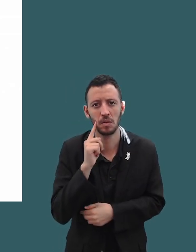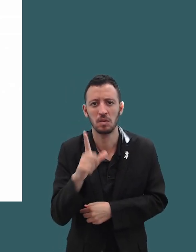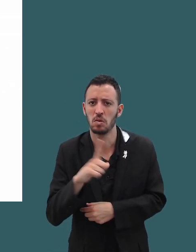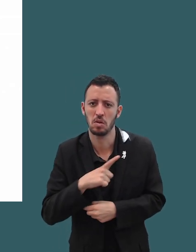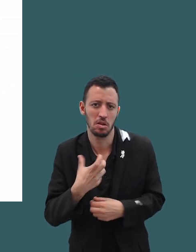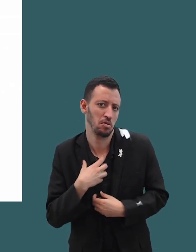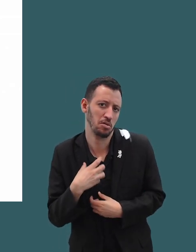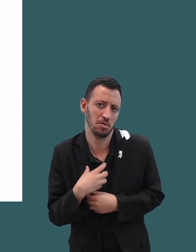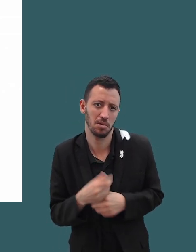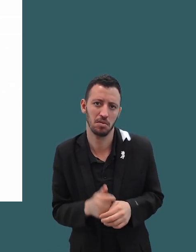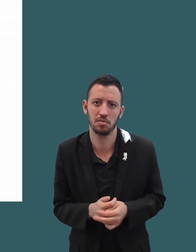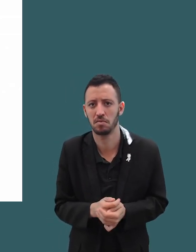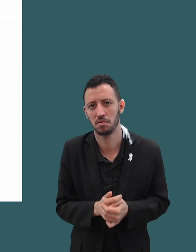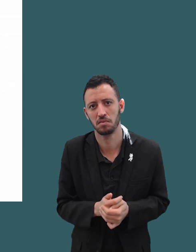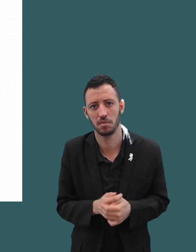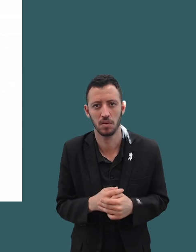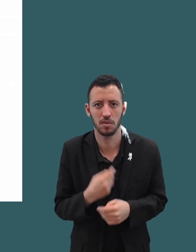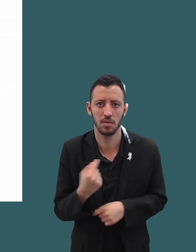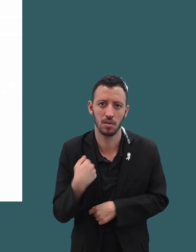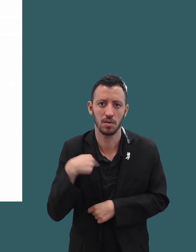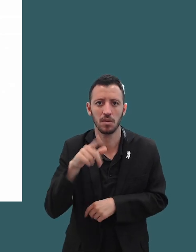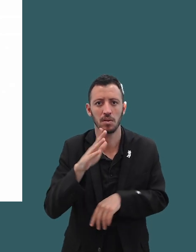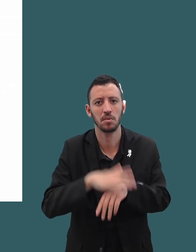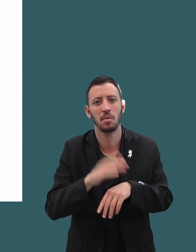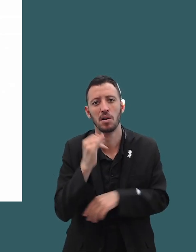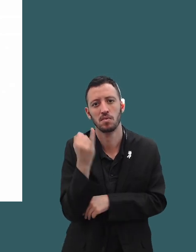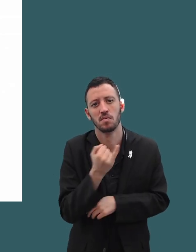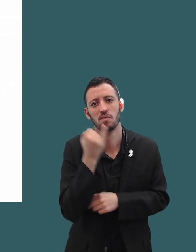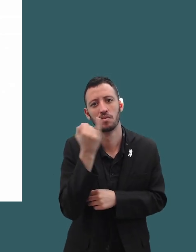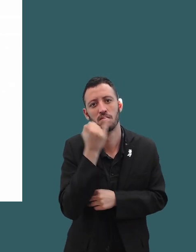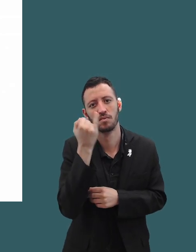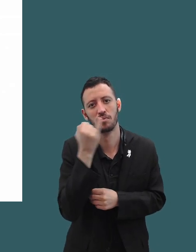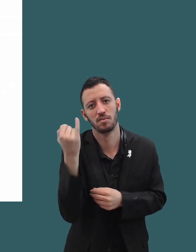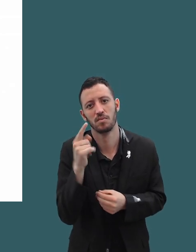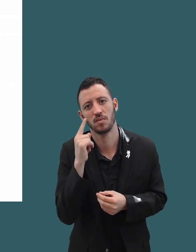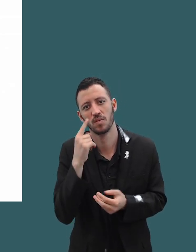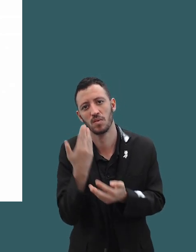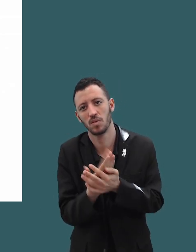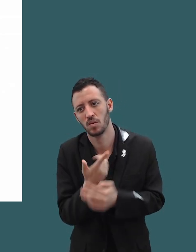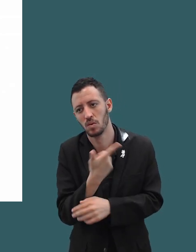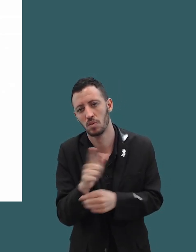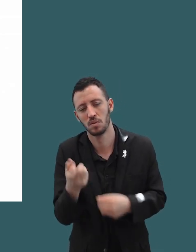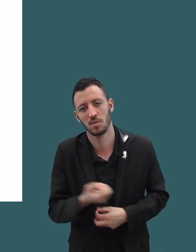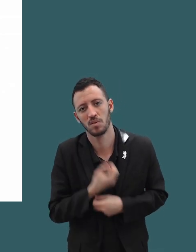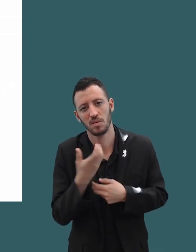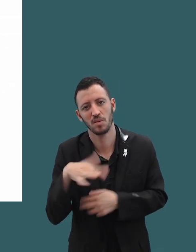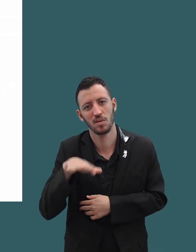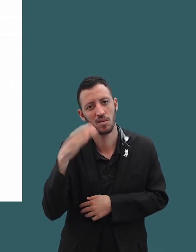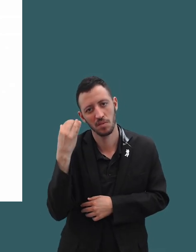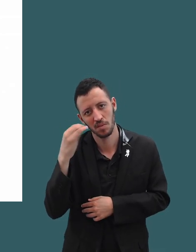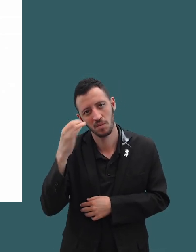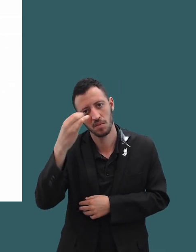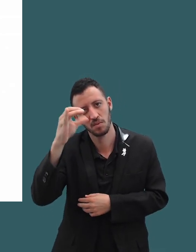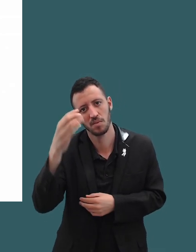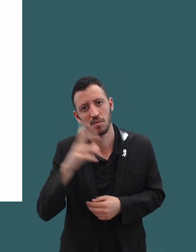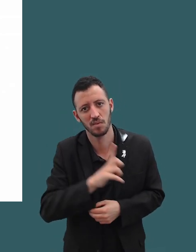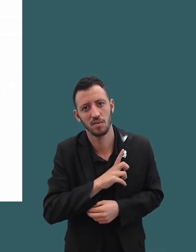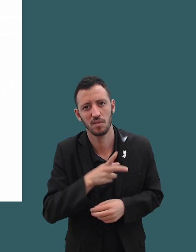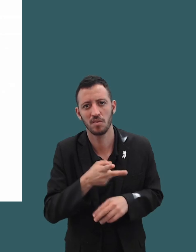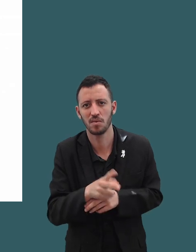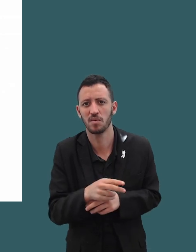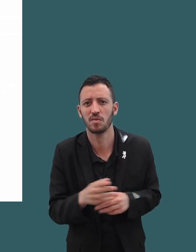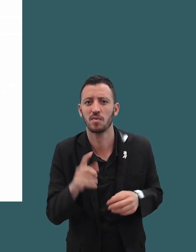sentido. E o que eu acho que é mais importante é o derramamento desses discursos anticientíficos e do discurso